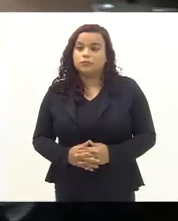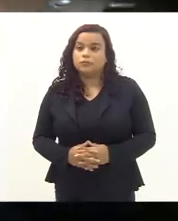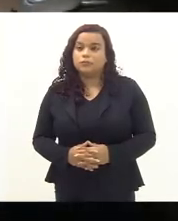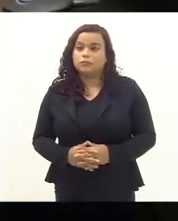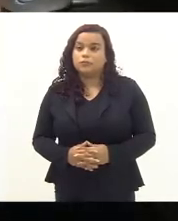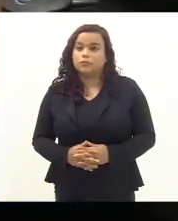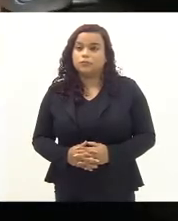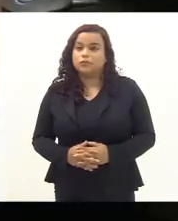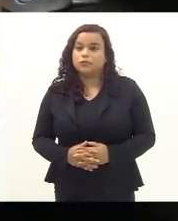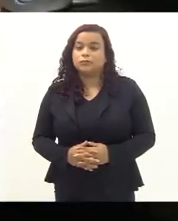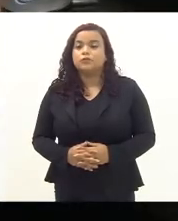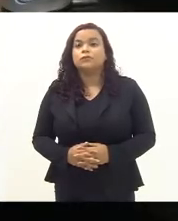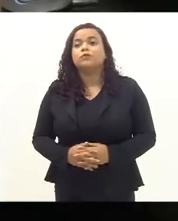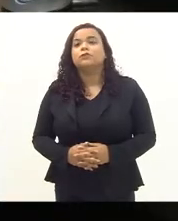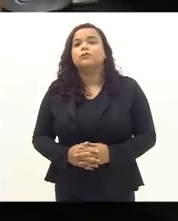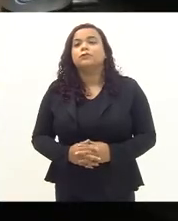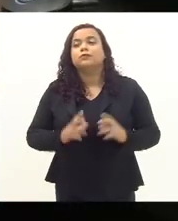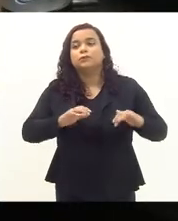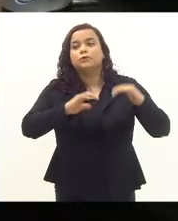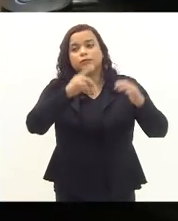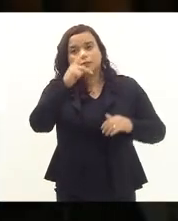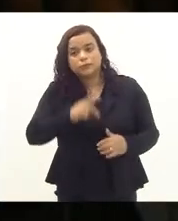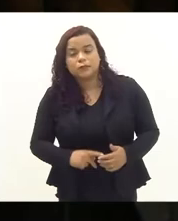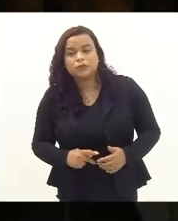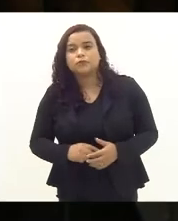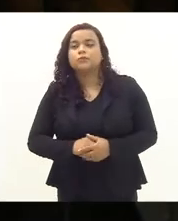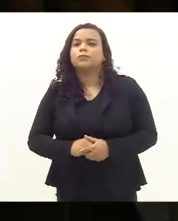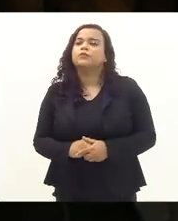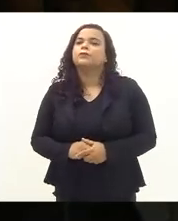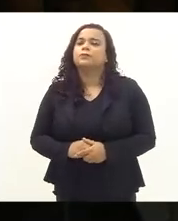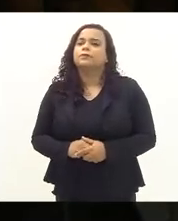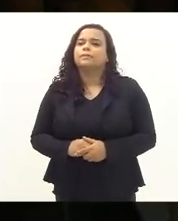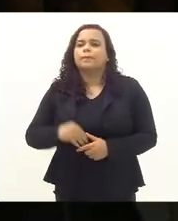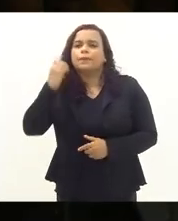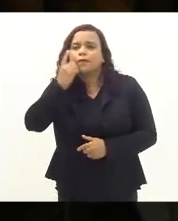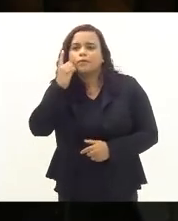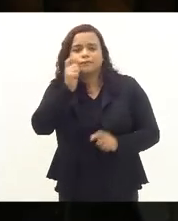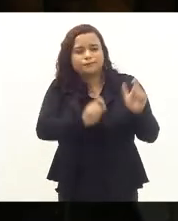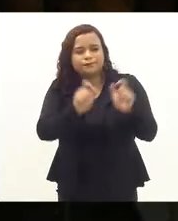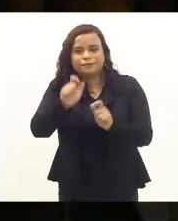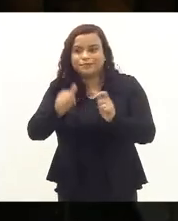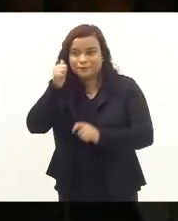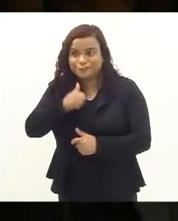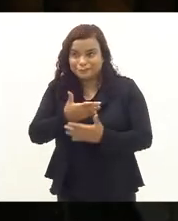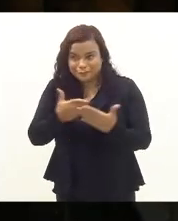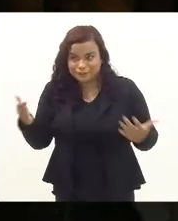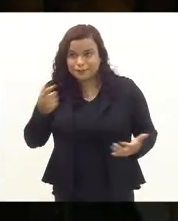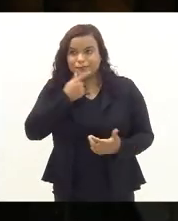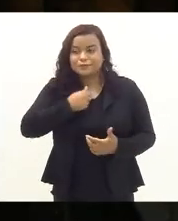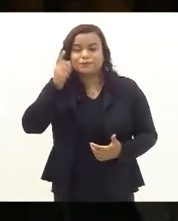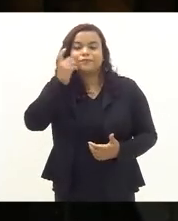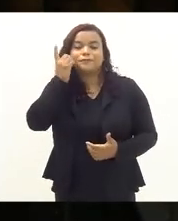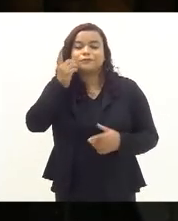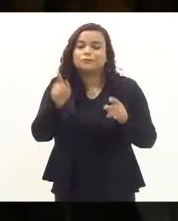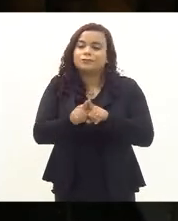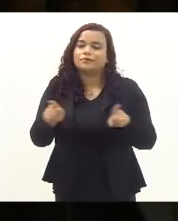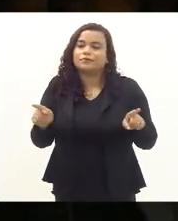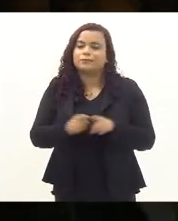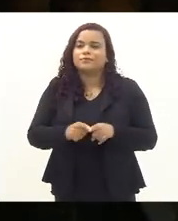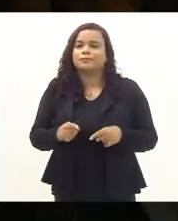a senhora presidenta senhora deputada de presente senhores deputados